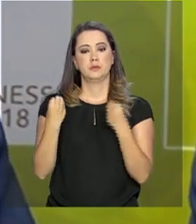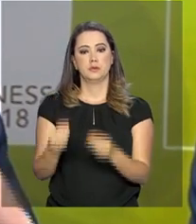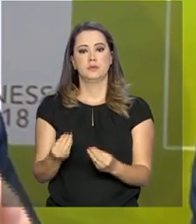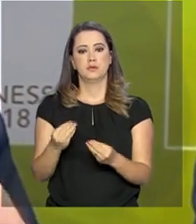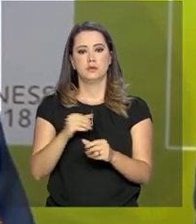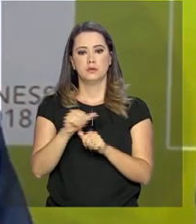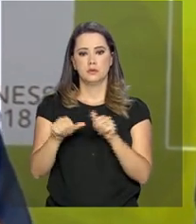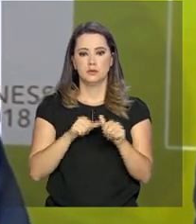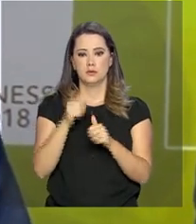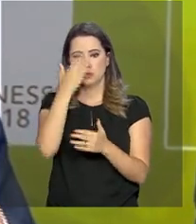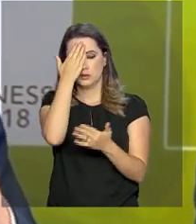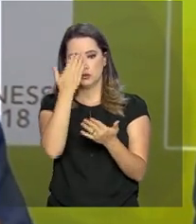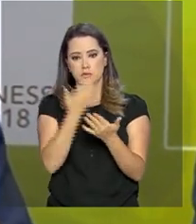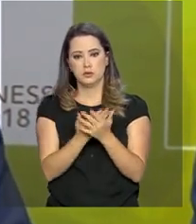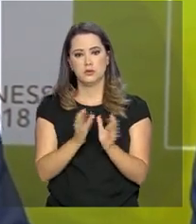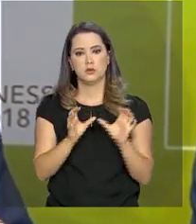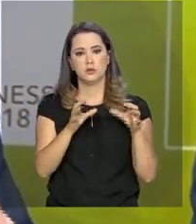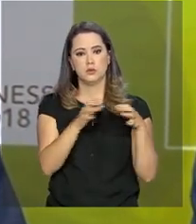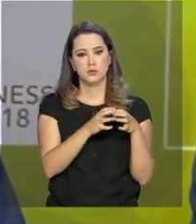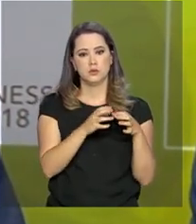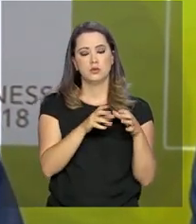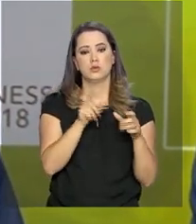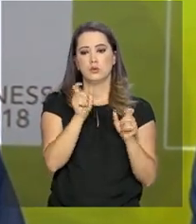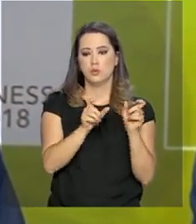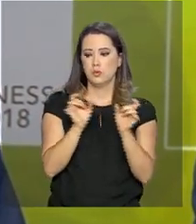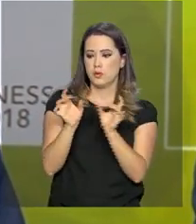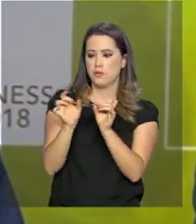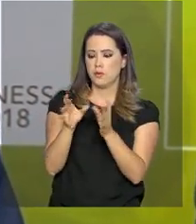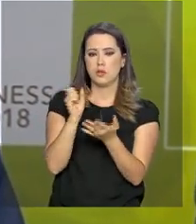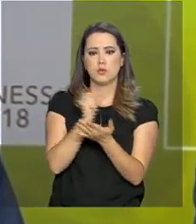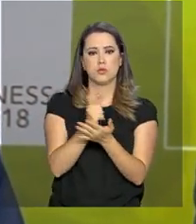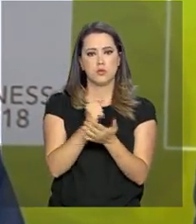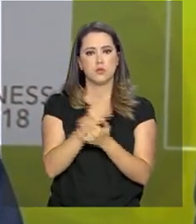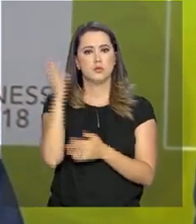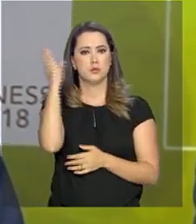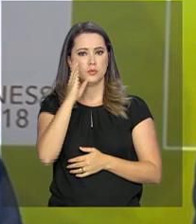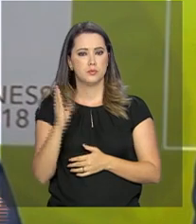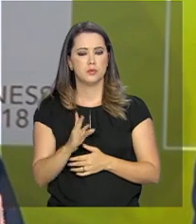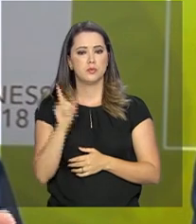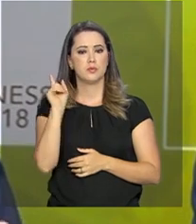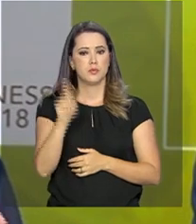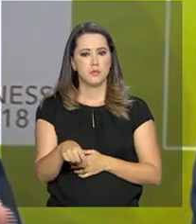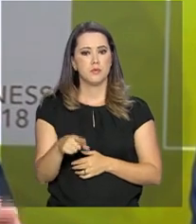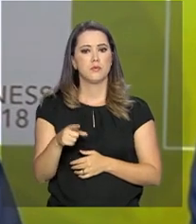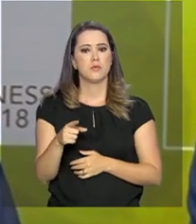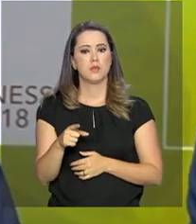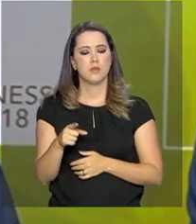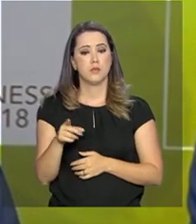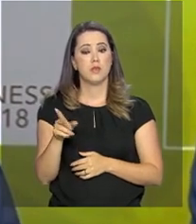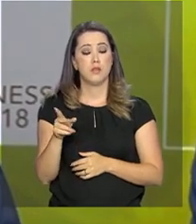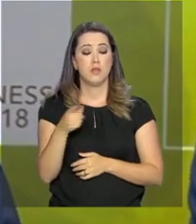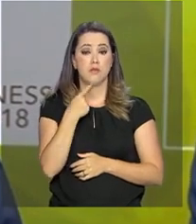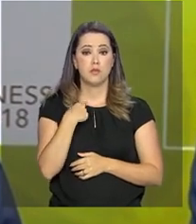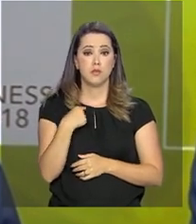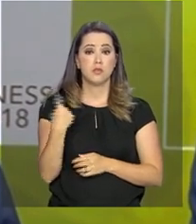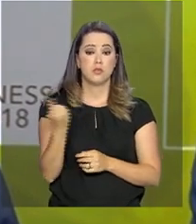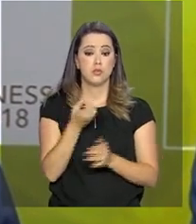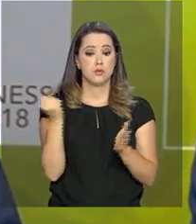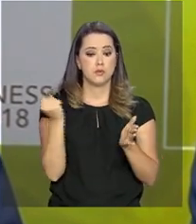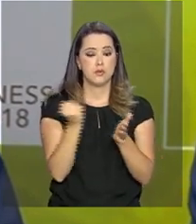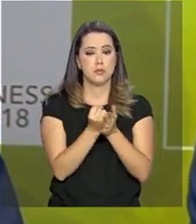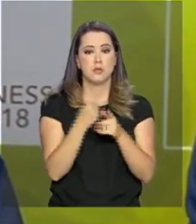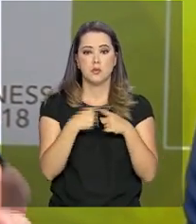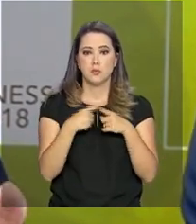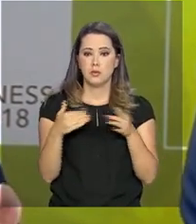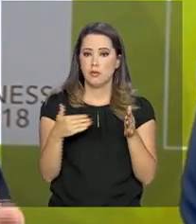transferir confiança entre o consumidor e o produtor aqui no Brasil. Essa é a intenção dessa marca, porque até